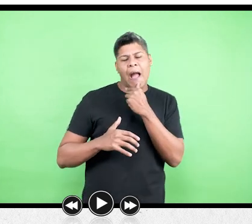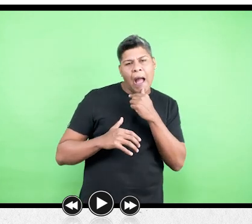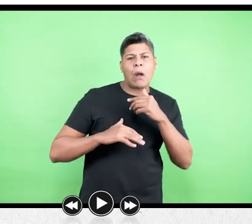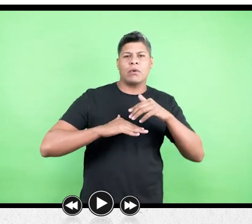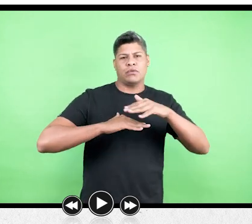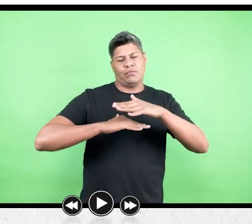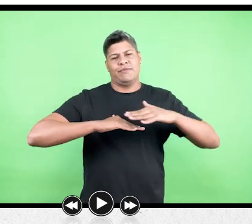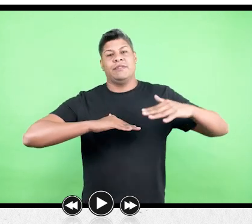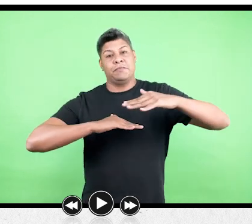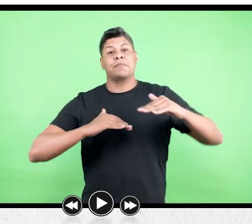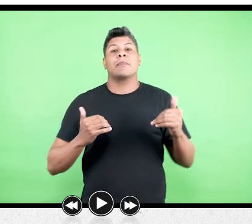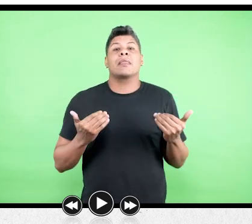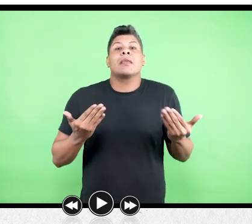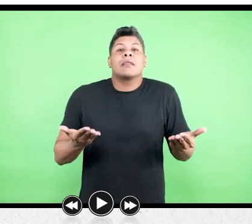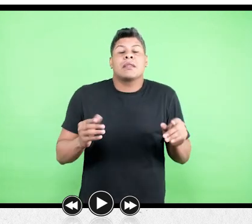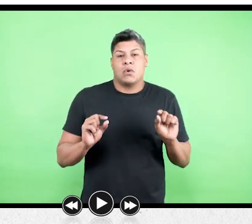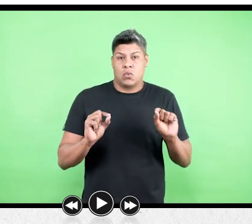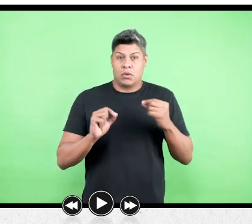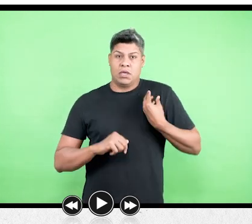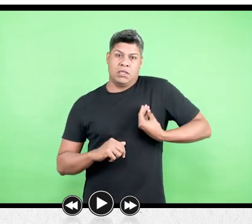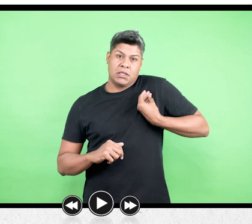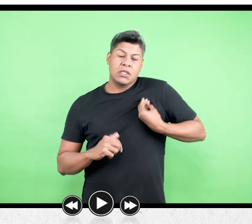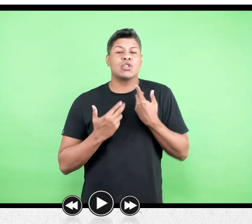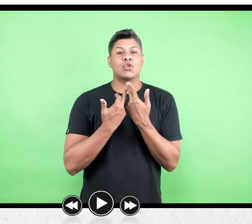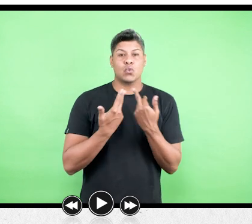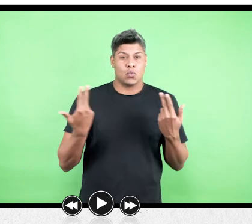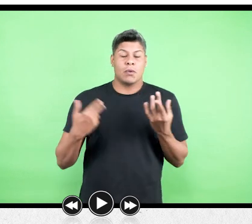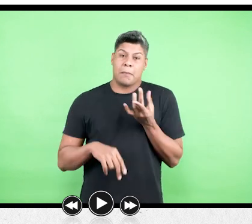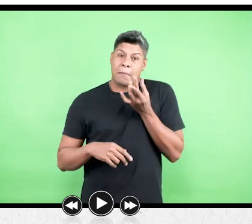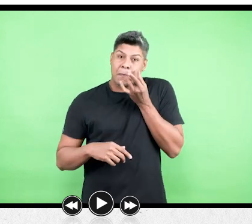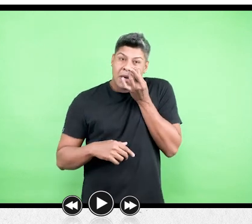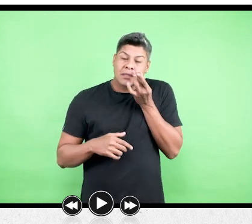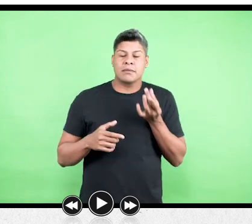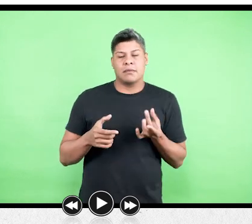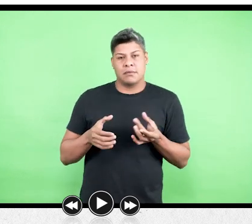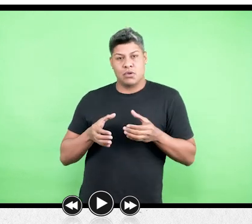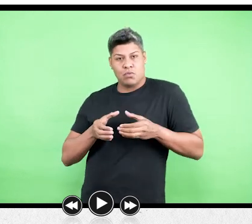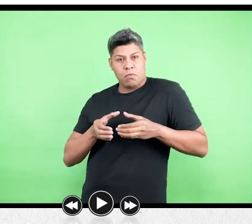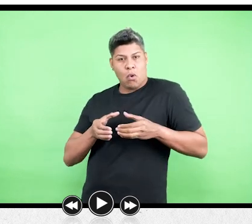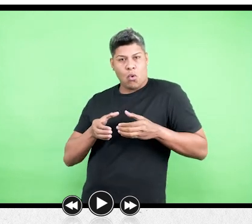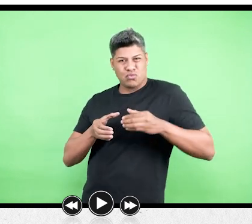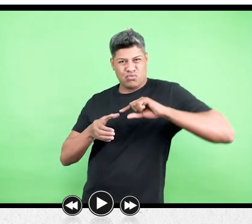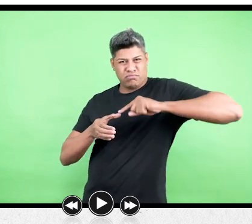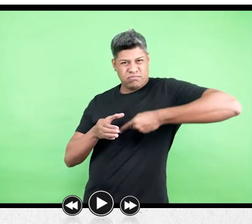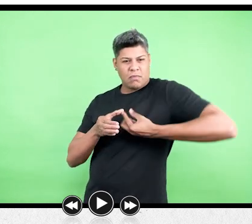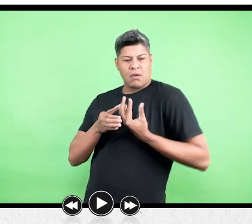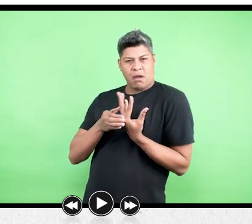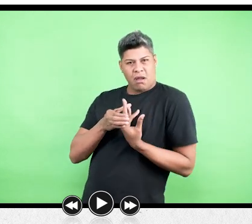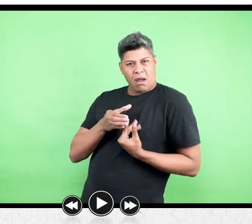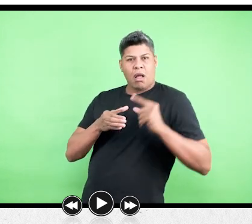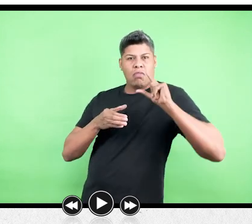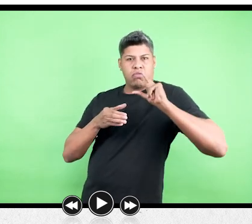superficiais. Então, existem situações em que a presença de um poço pode diminuir o aporte de água